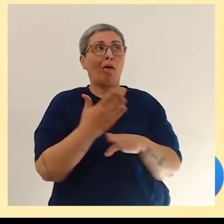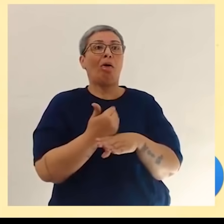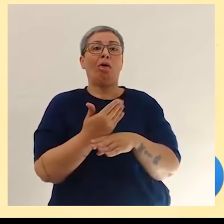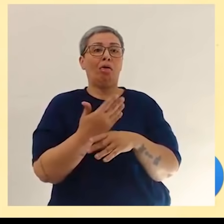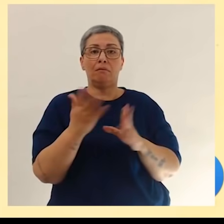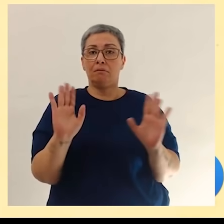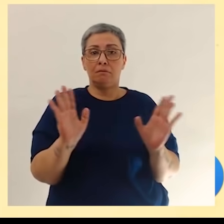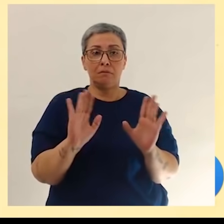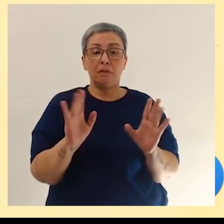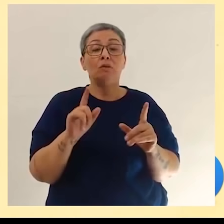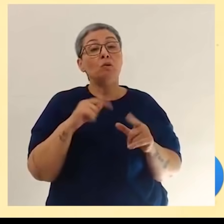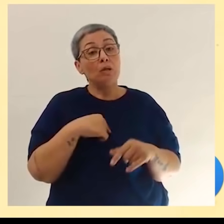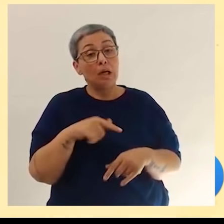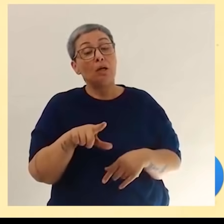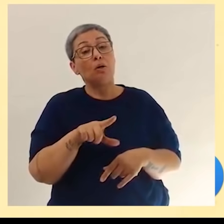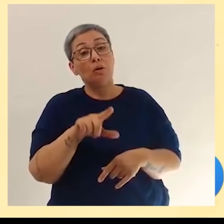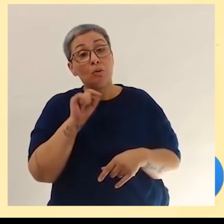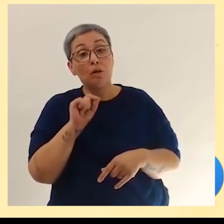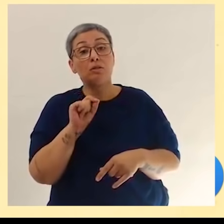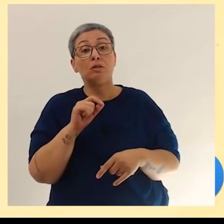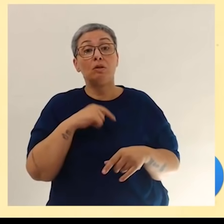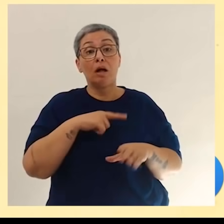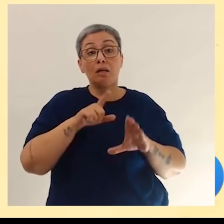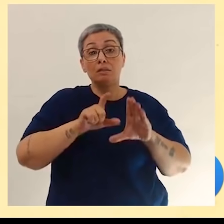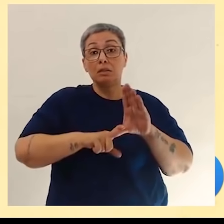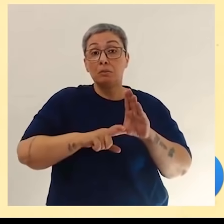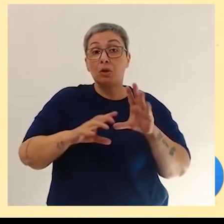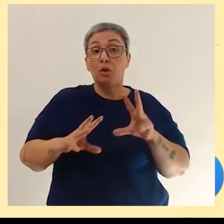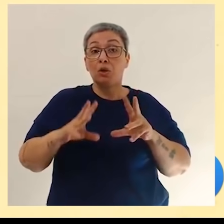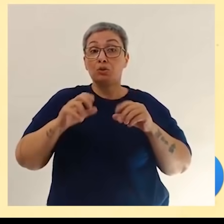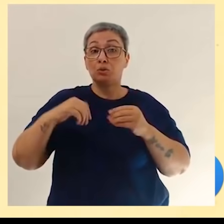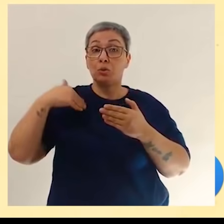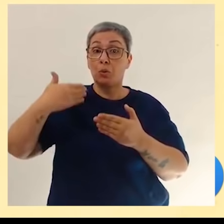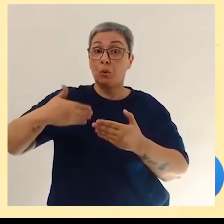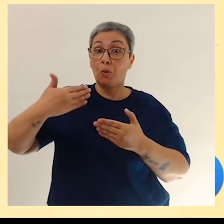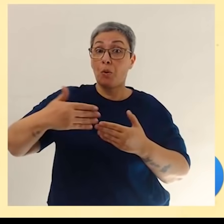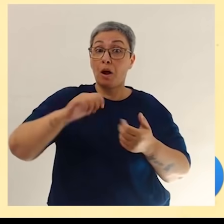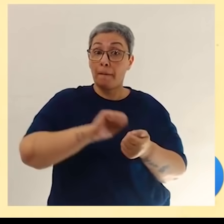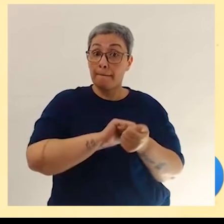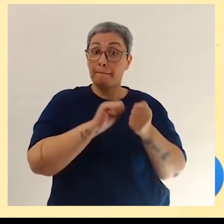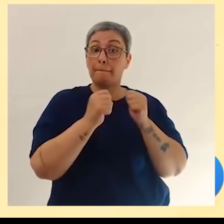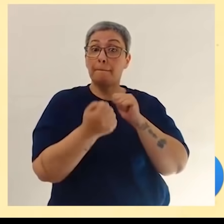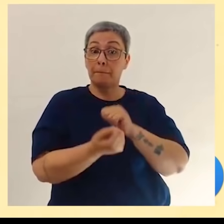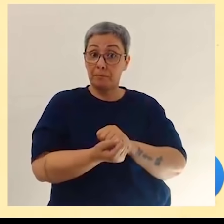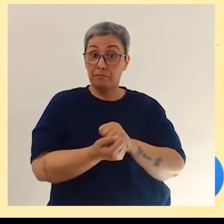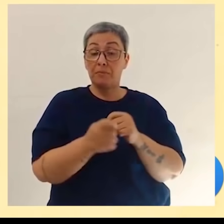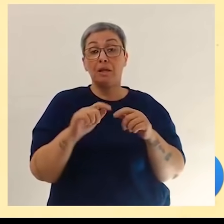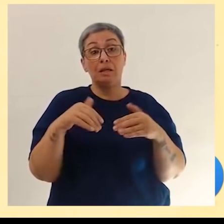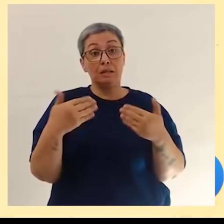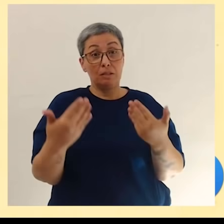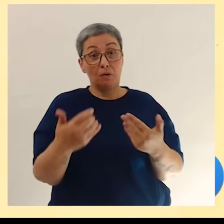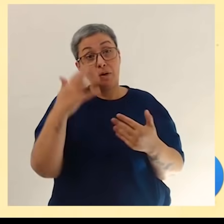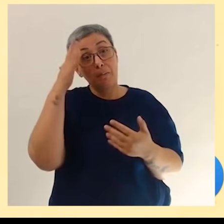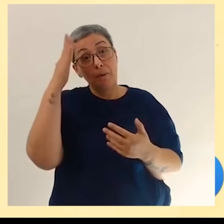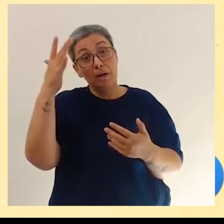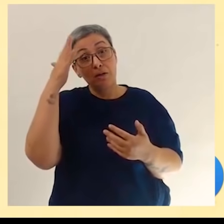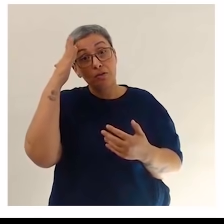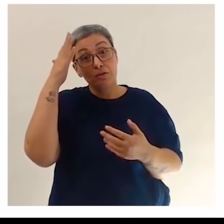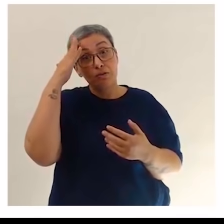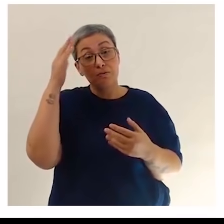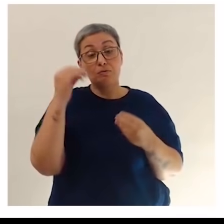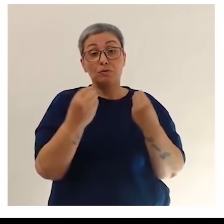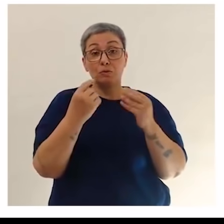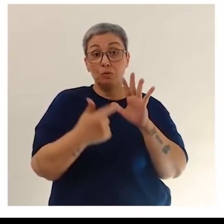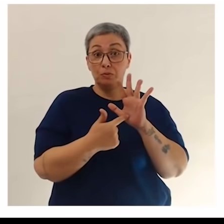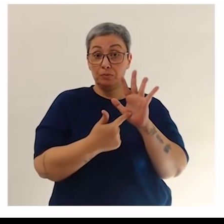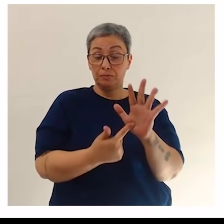escolhas aleatórias, são escolhas que dependem de todo esse processo de adaptação. Então, vocês imaginem, olha só